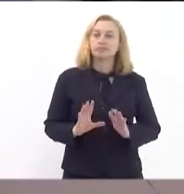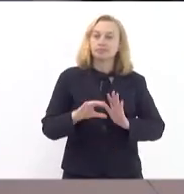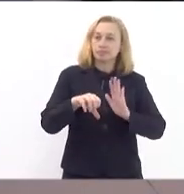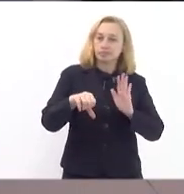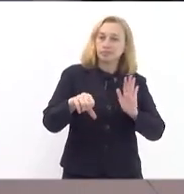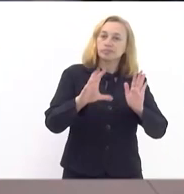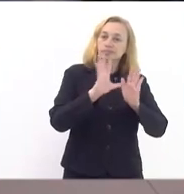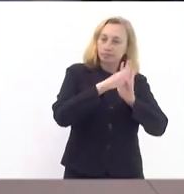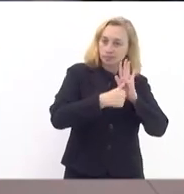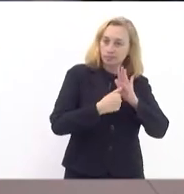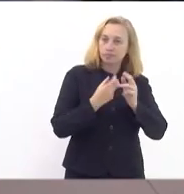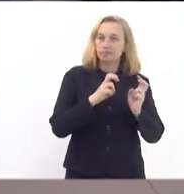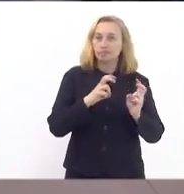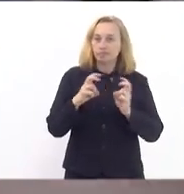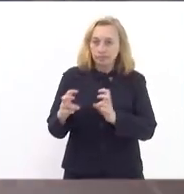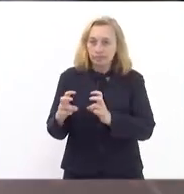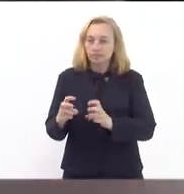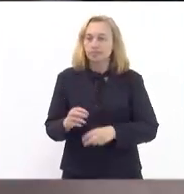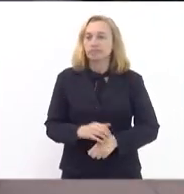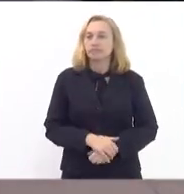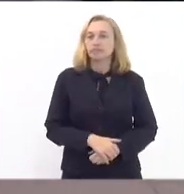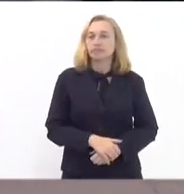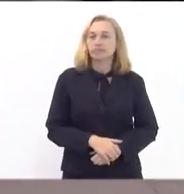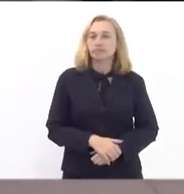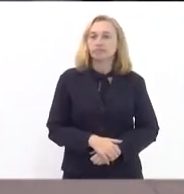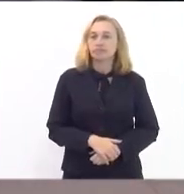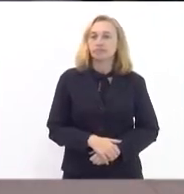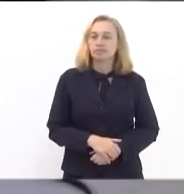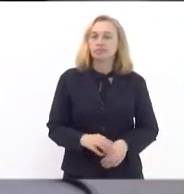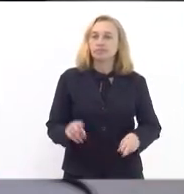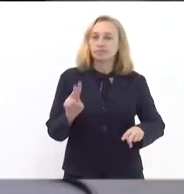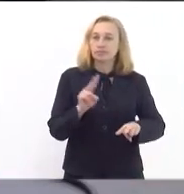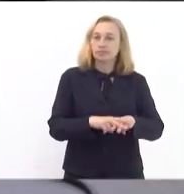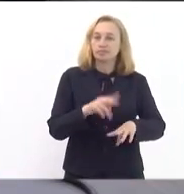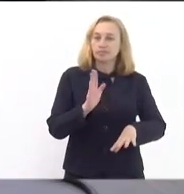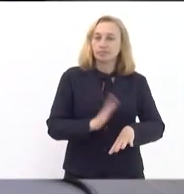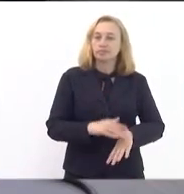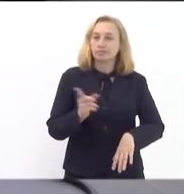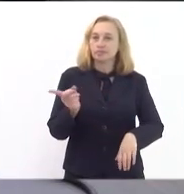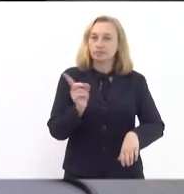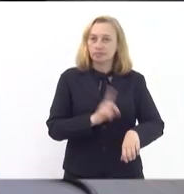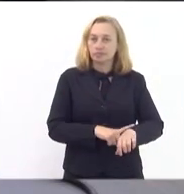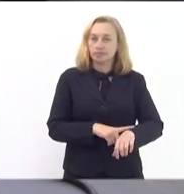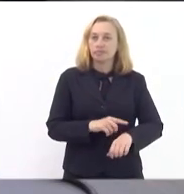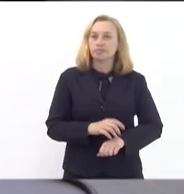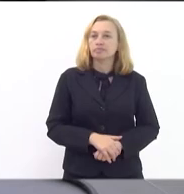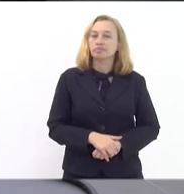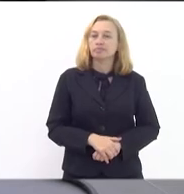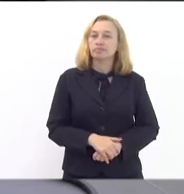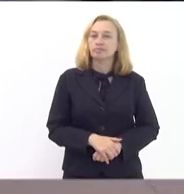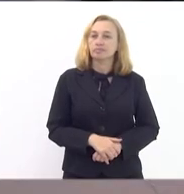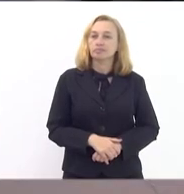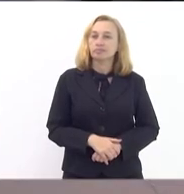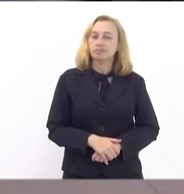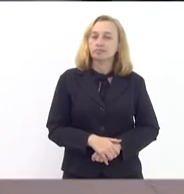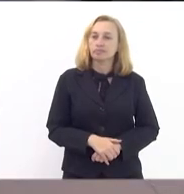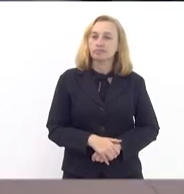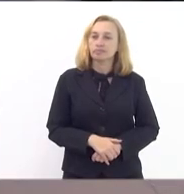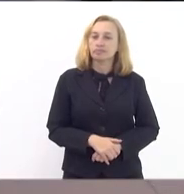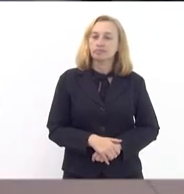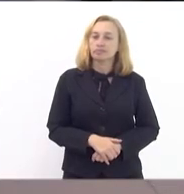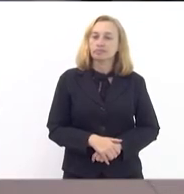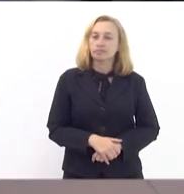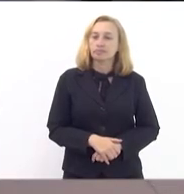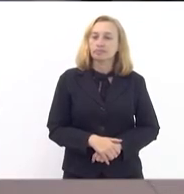saqueando a linha férrea para tentar que eles fiquem presos mais tempo possível inclusive é a gente chegou